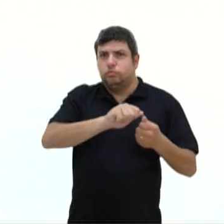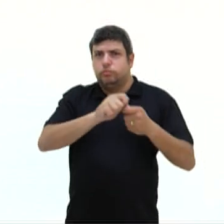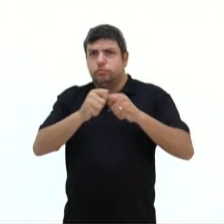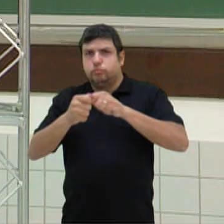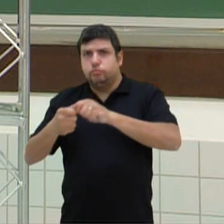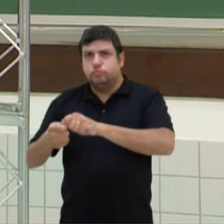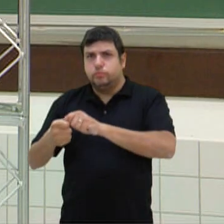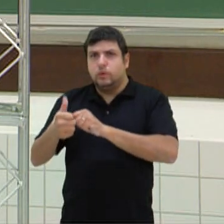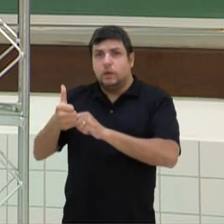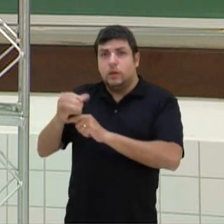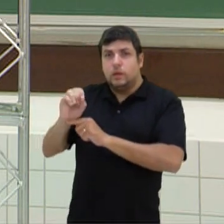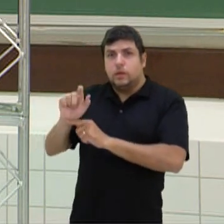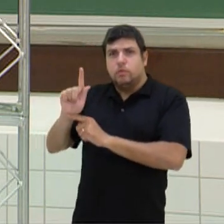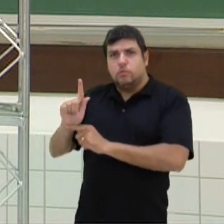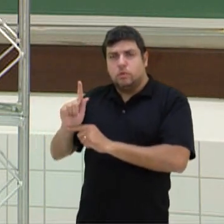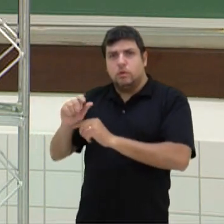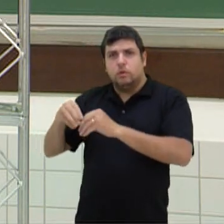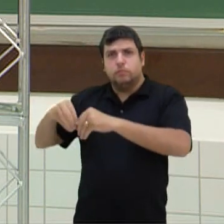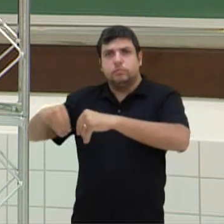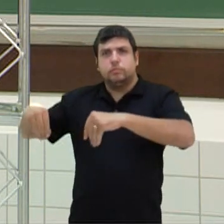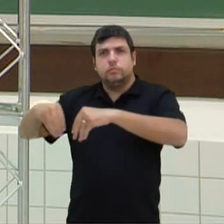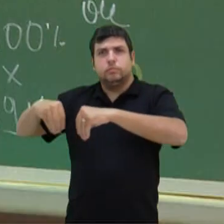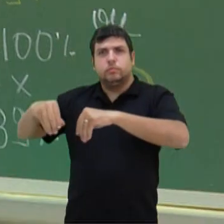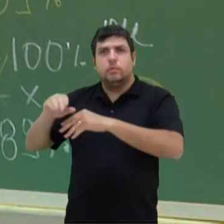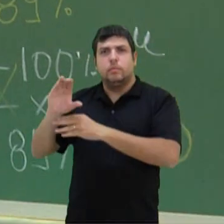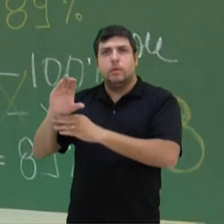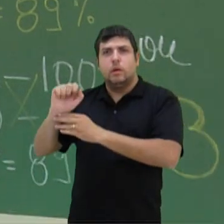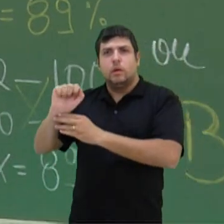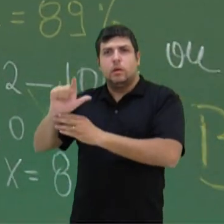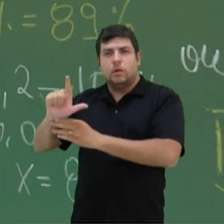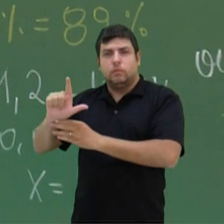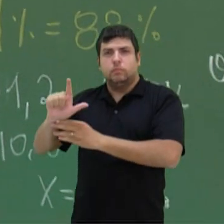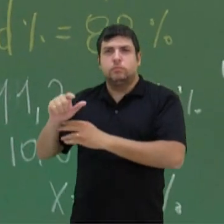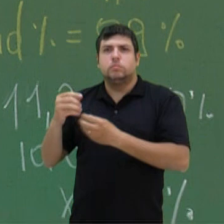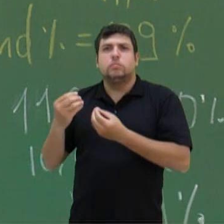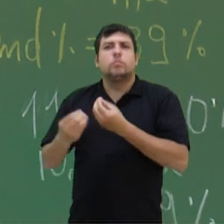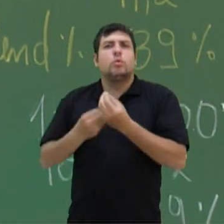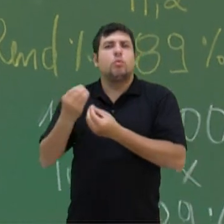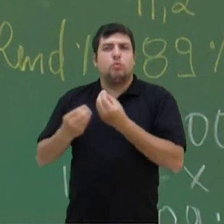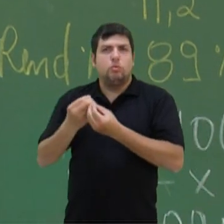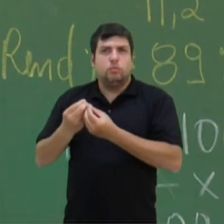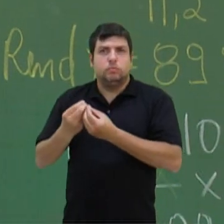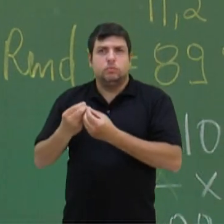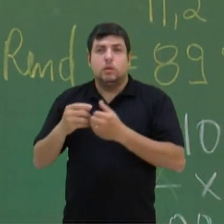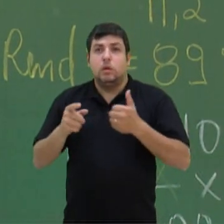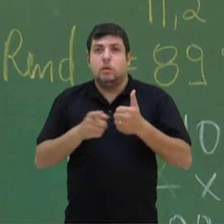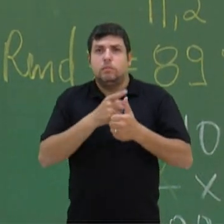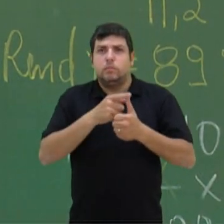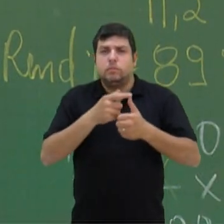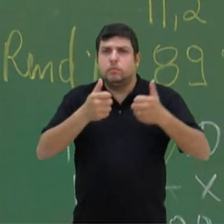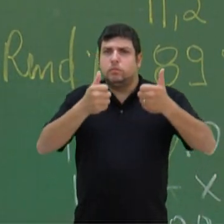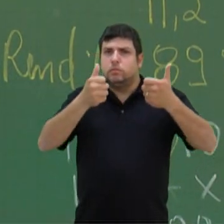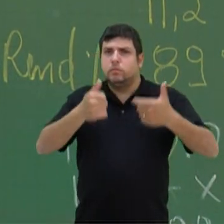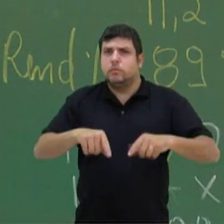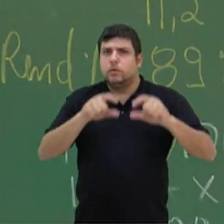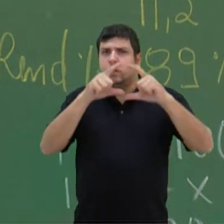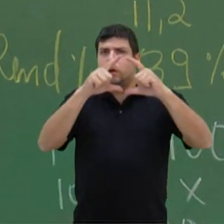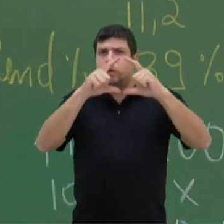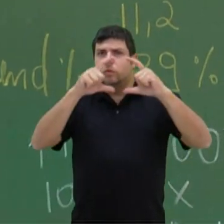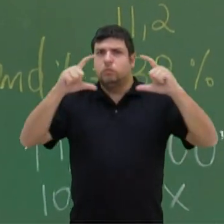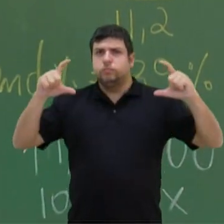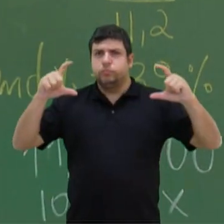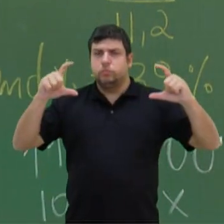tá? Então, vamos lá. Primeiro passo é a gente escrever a equação e depois verificar o balanceamento, tá? Então,